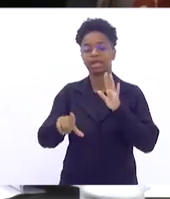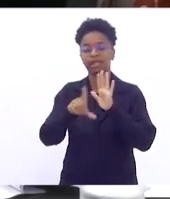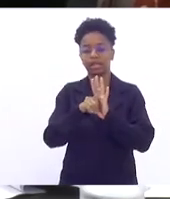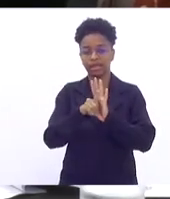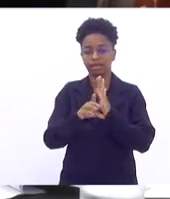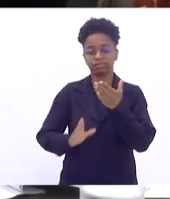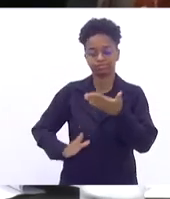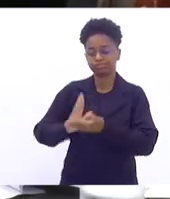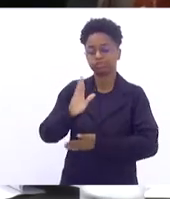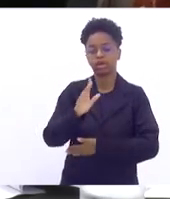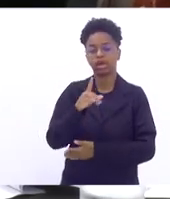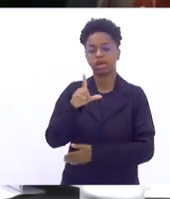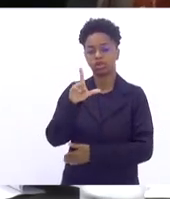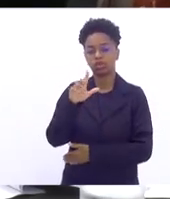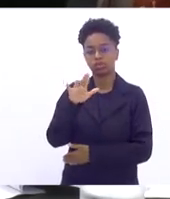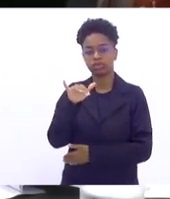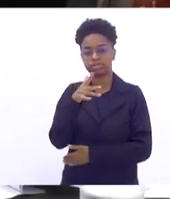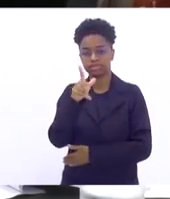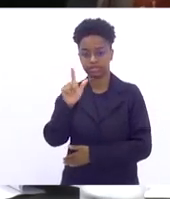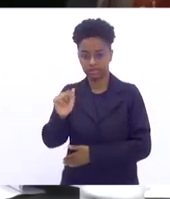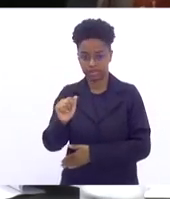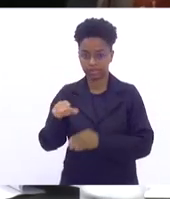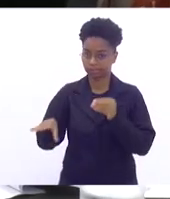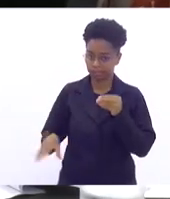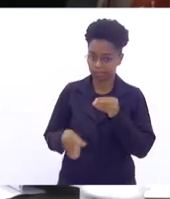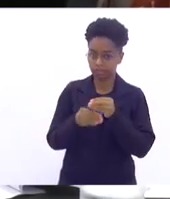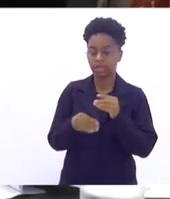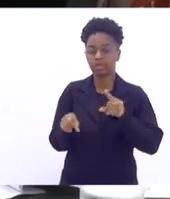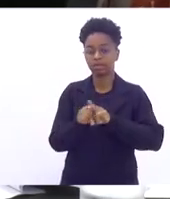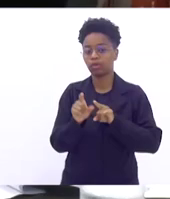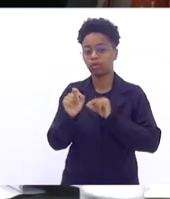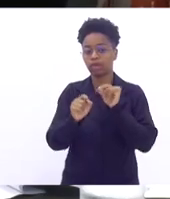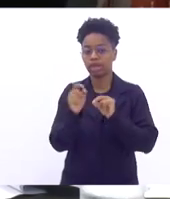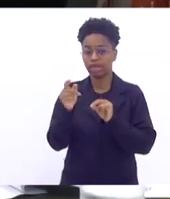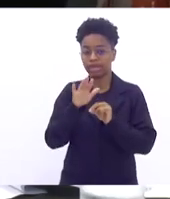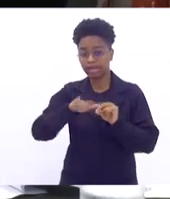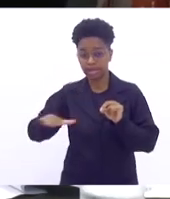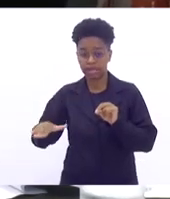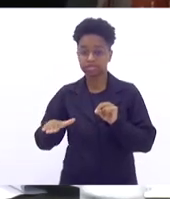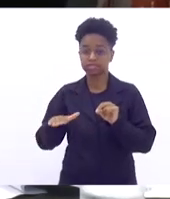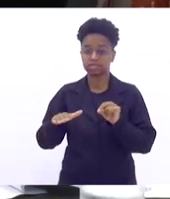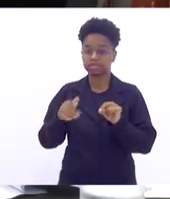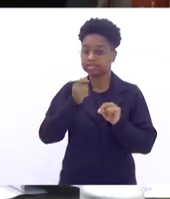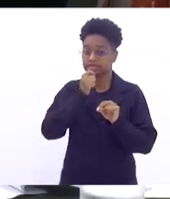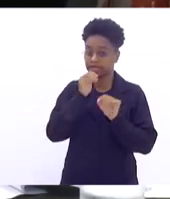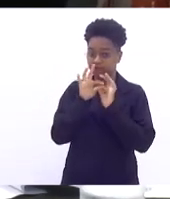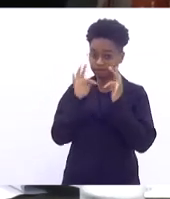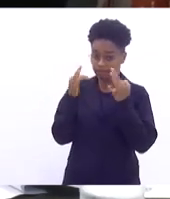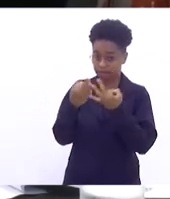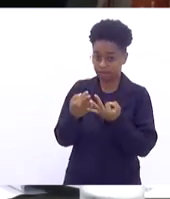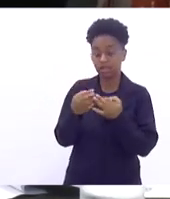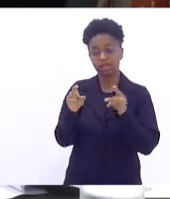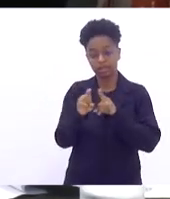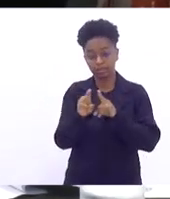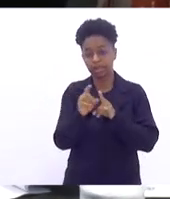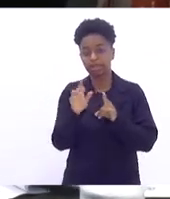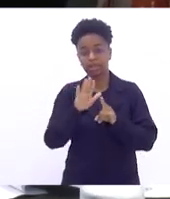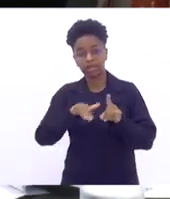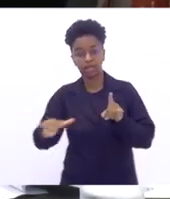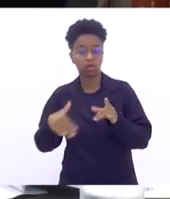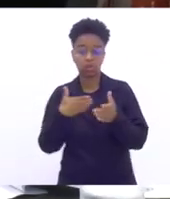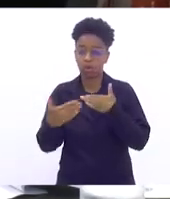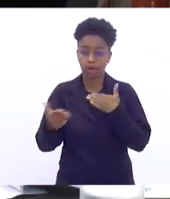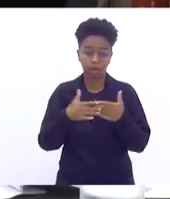que foi emendada no plenário Estendeu para além dos órfãos da covid para as órfão de qualquer calamidade pública